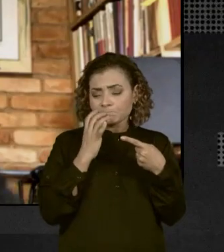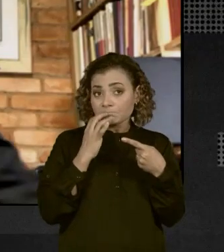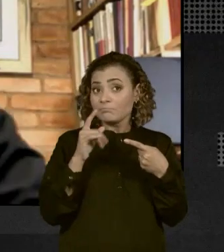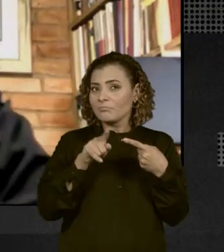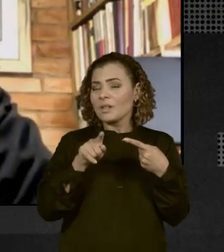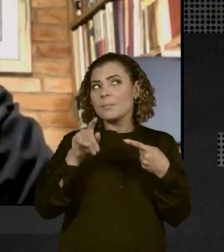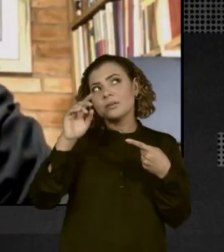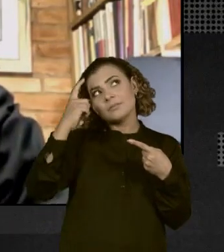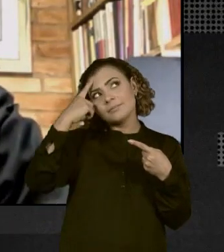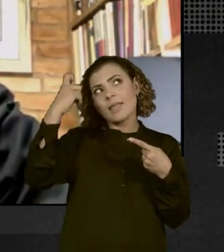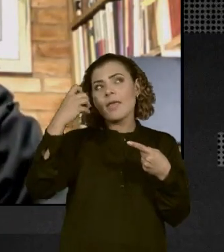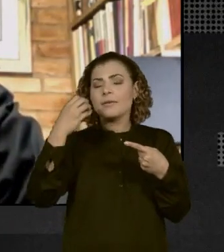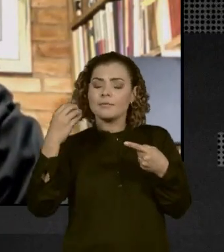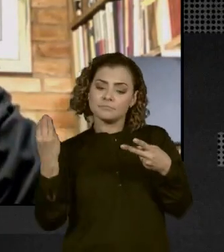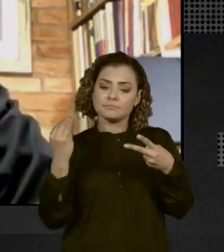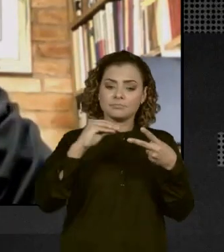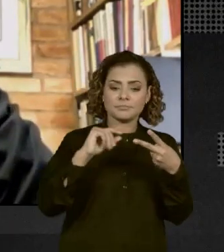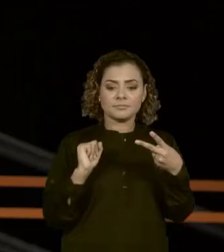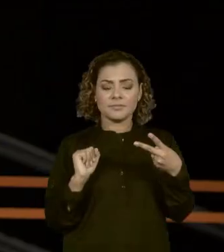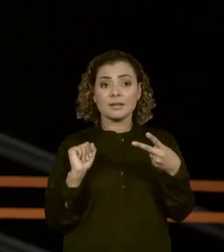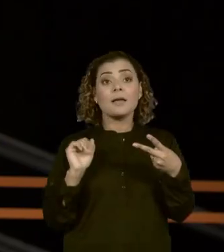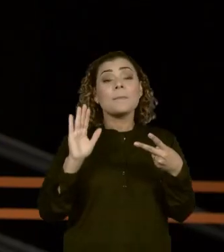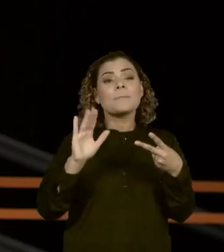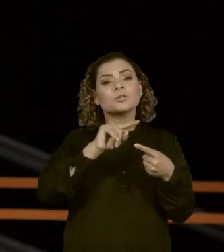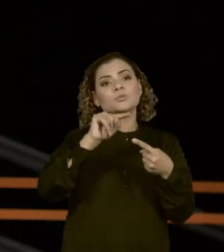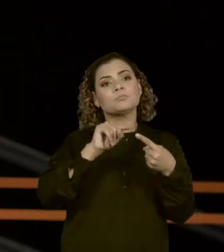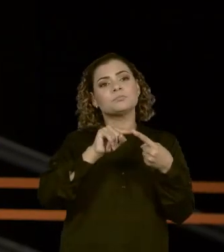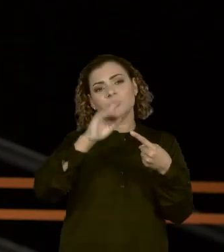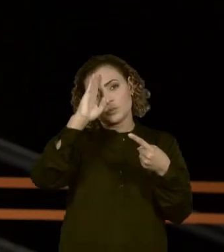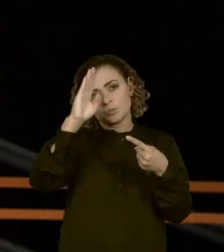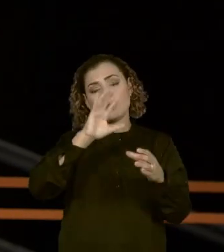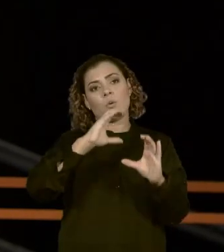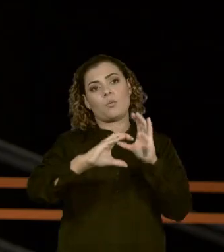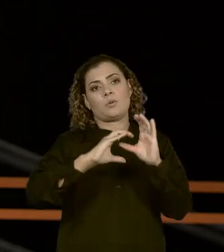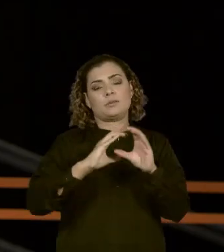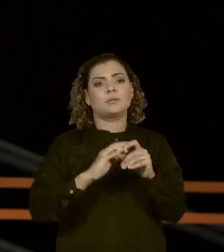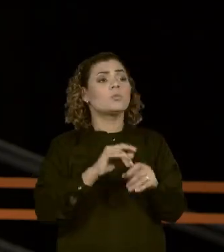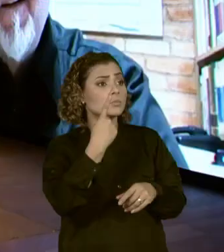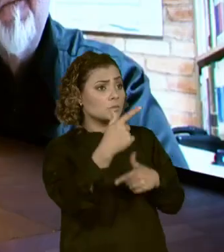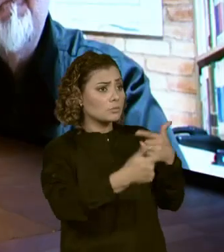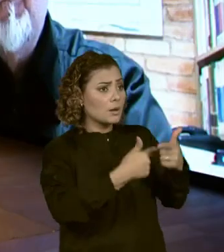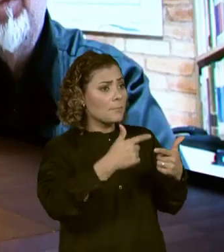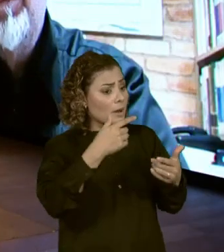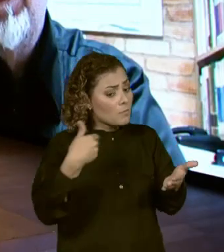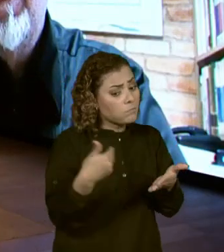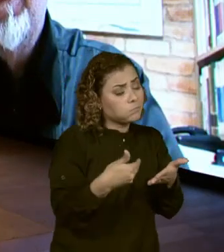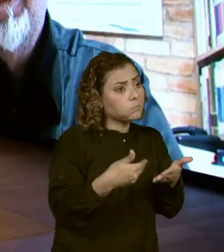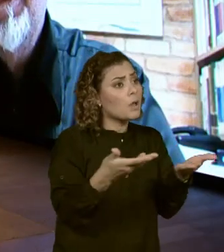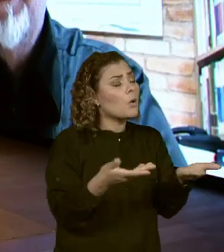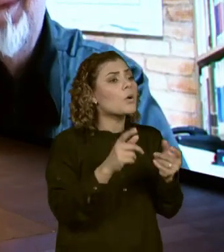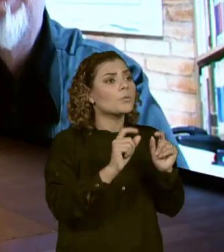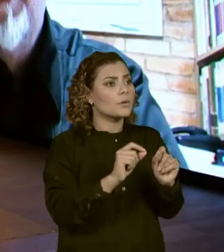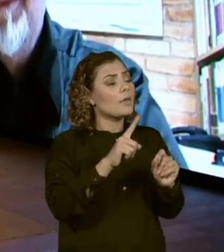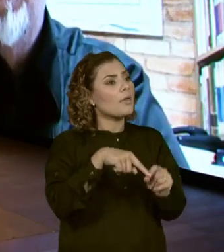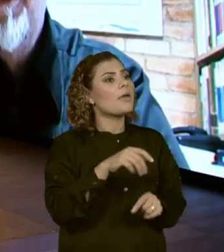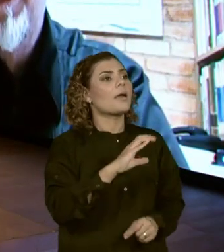Para o Fagundes, teatro é, sobretudo, comunicação. Se puder também ser,